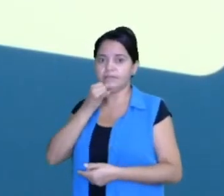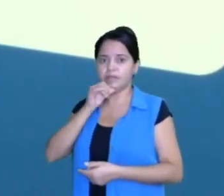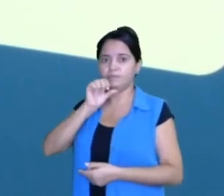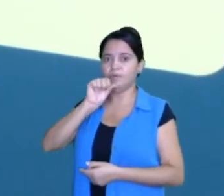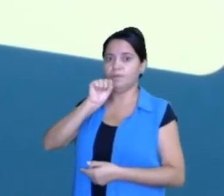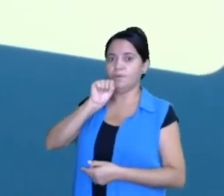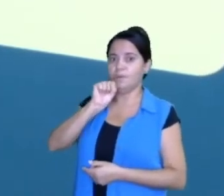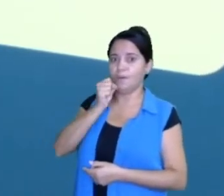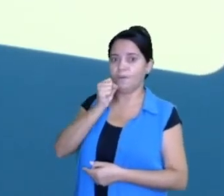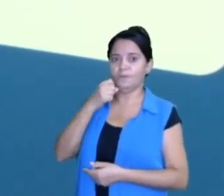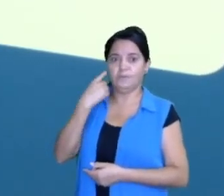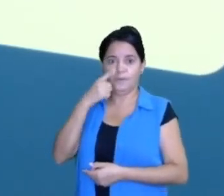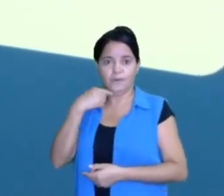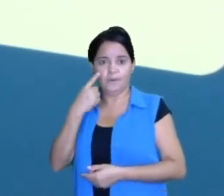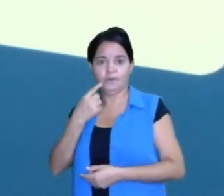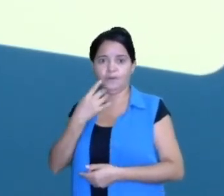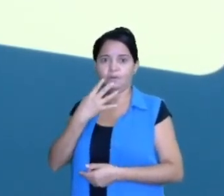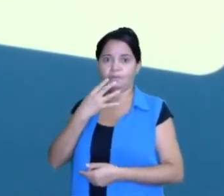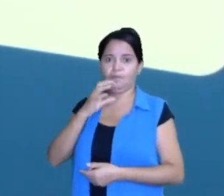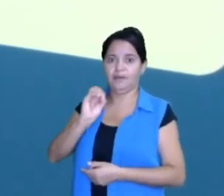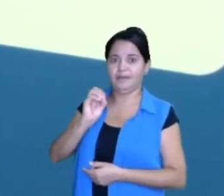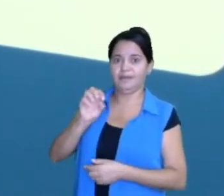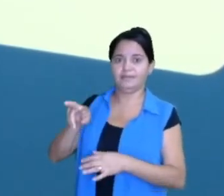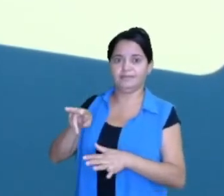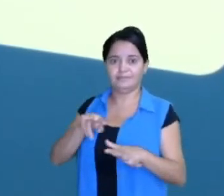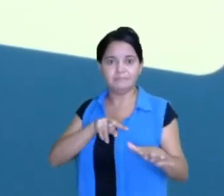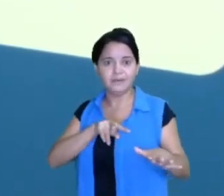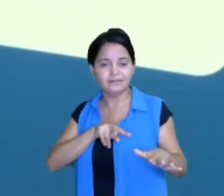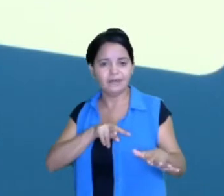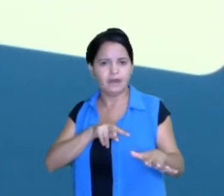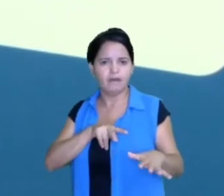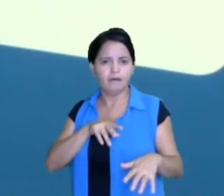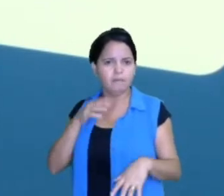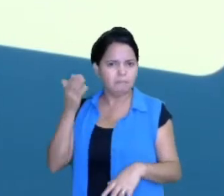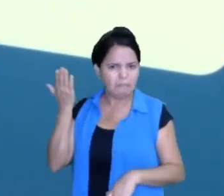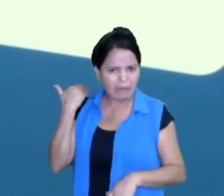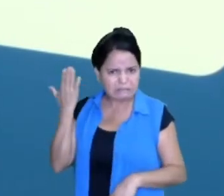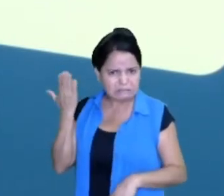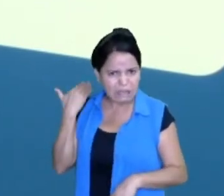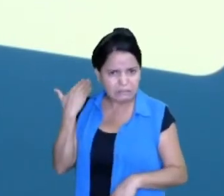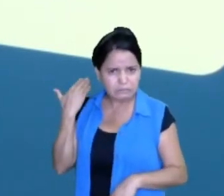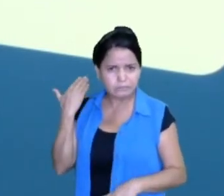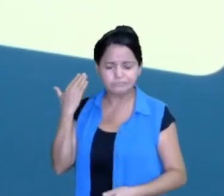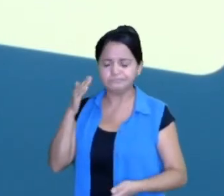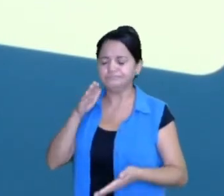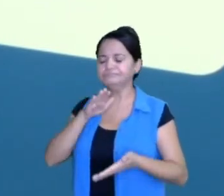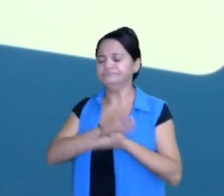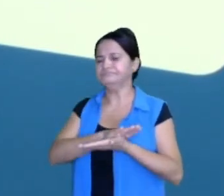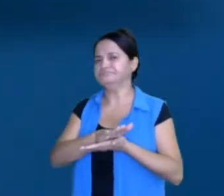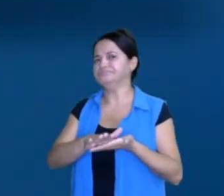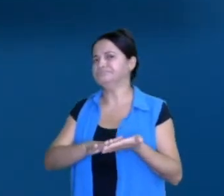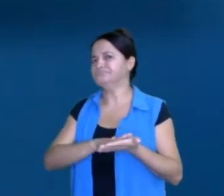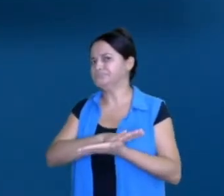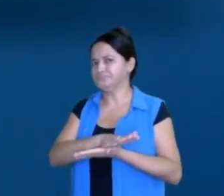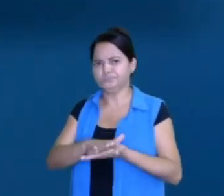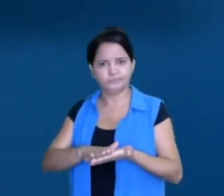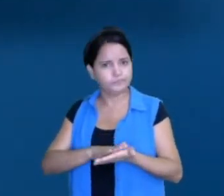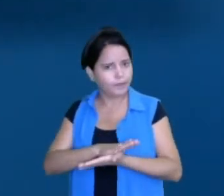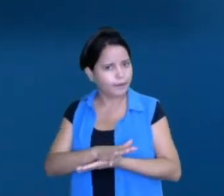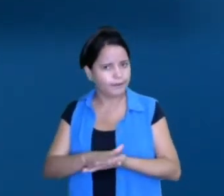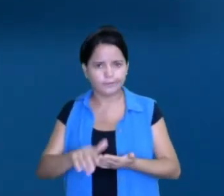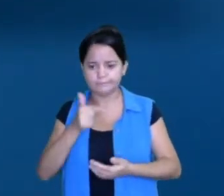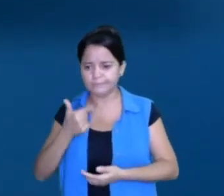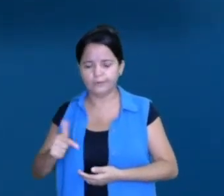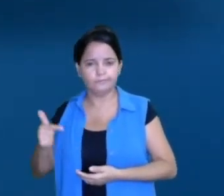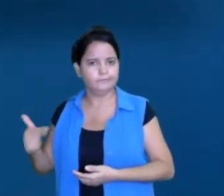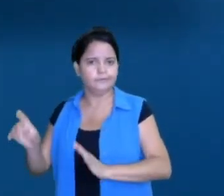diárias, 40 horas semanais. Naquela época, não existiria isso aí. Voltando para a câmera aqui,